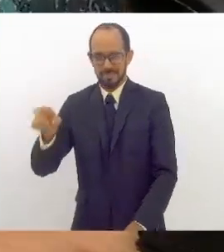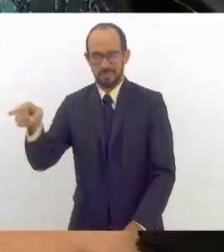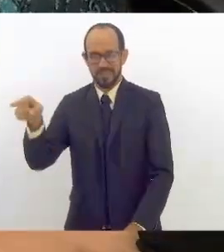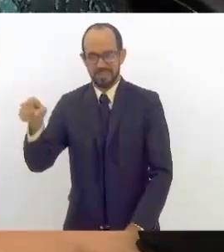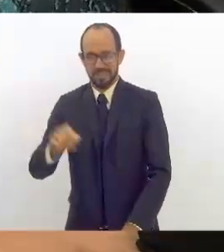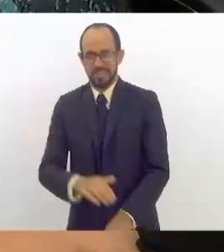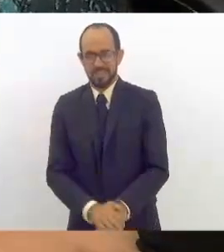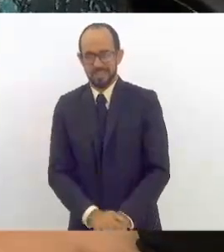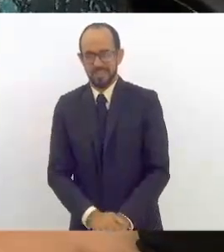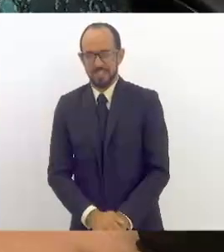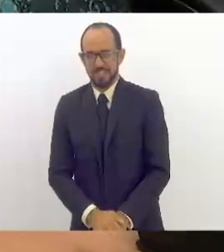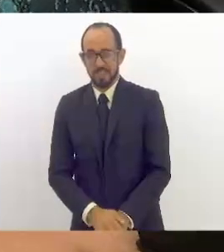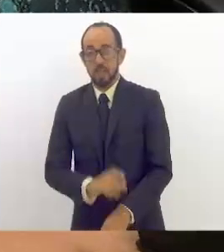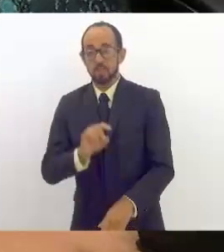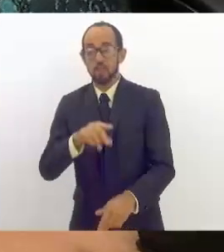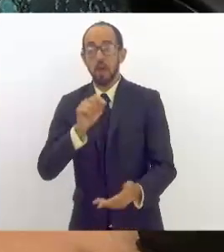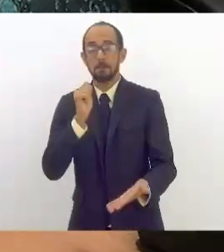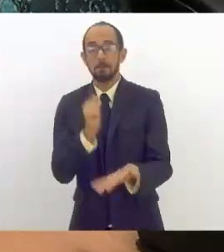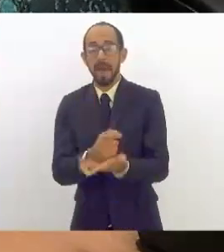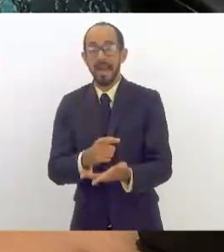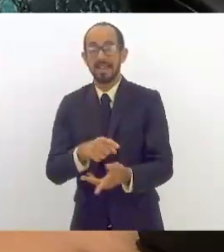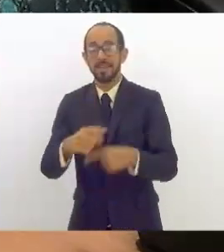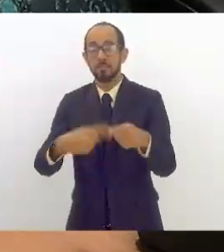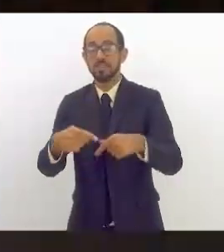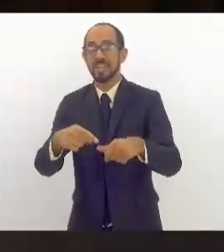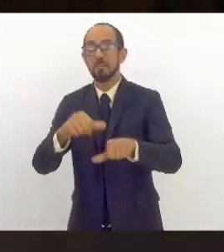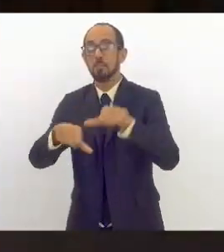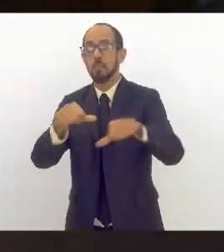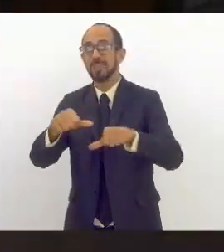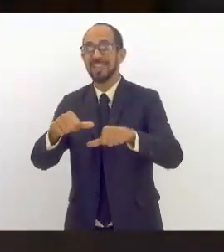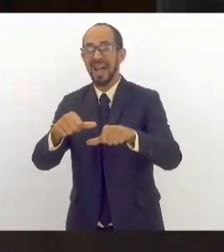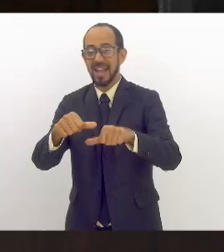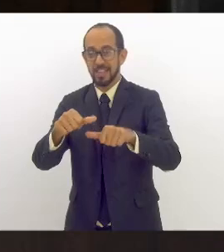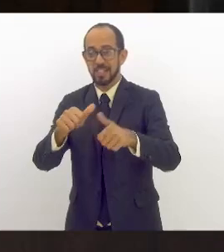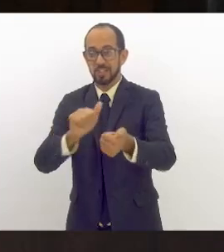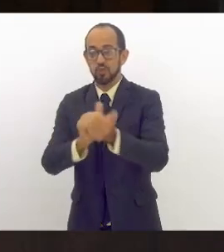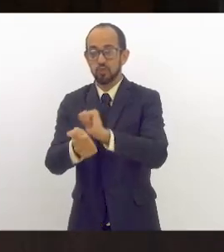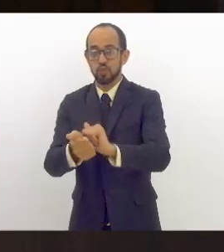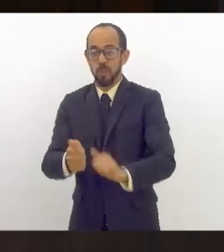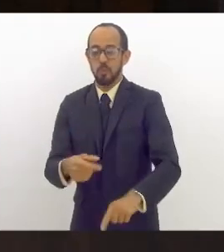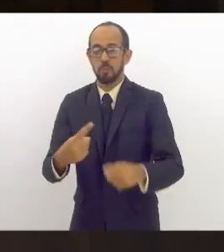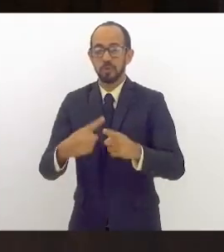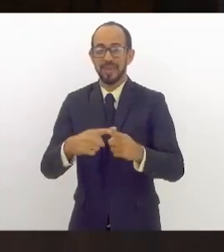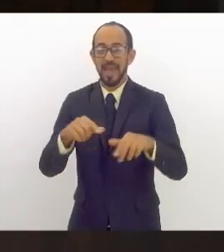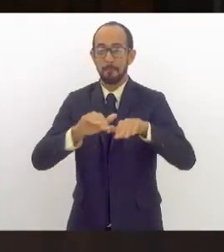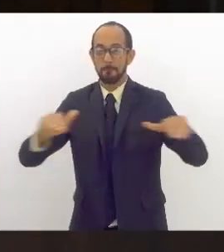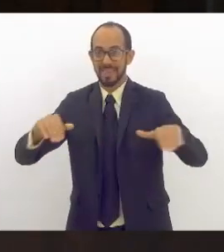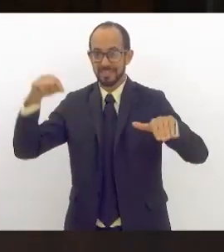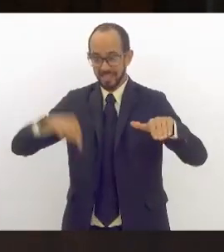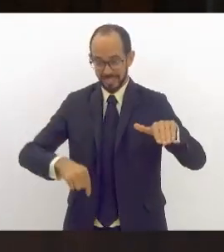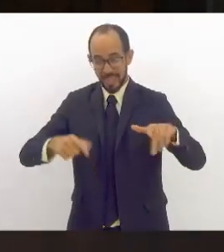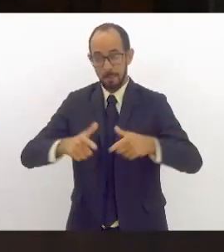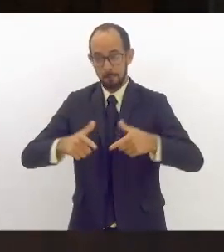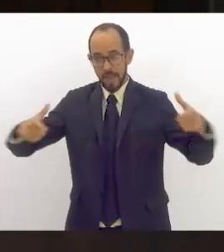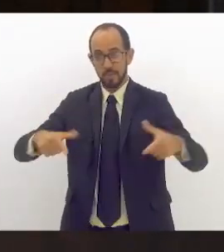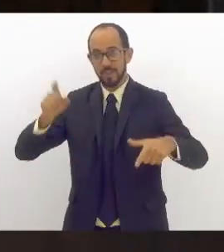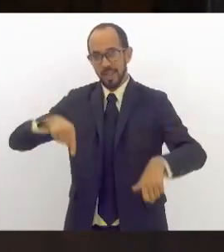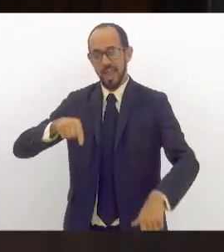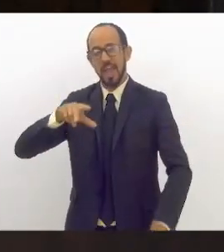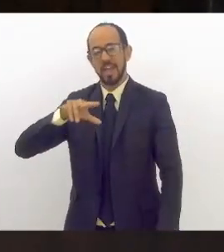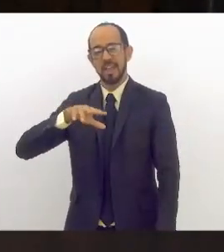só paga mais depois que ele mudar de time porque esta mesa que tá aqui as esmagadora maioria